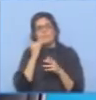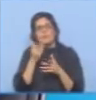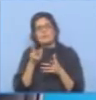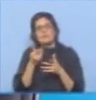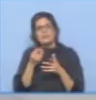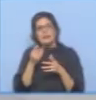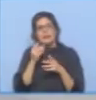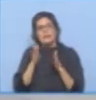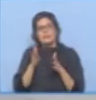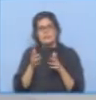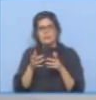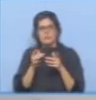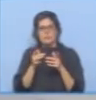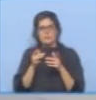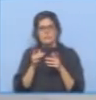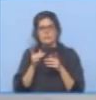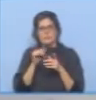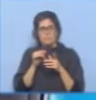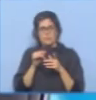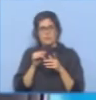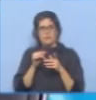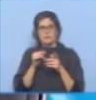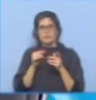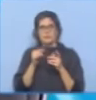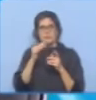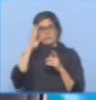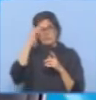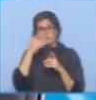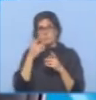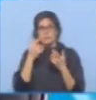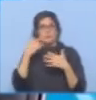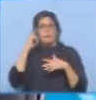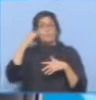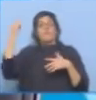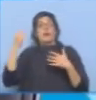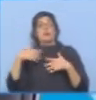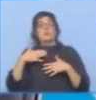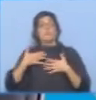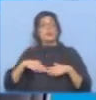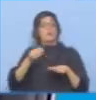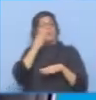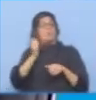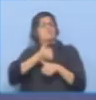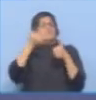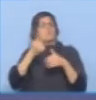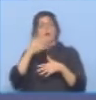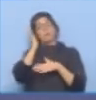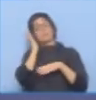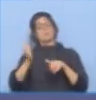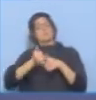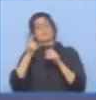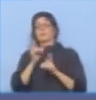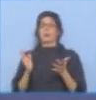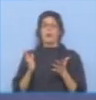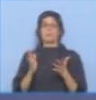capacidade de adaptação. Claro, não vamos lá para comer bem e dormir bem, não vamos. Claro, mas é isso, depois também faz história daquilo que acontece nas